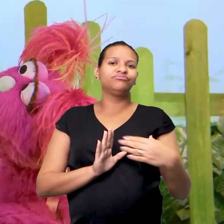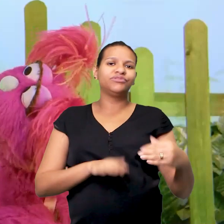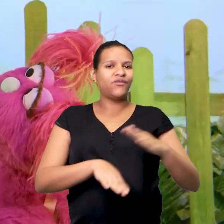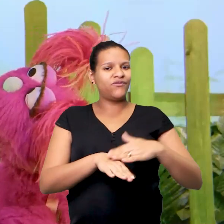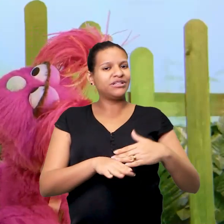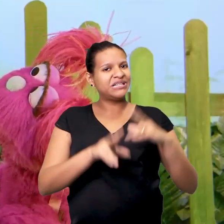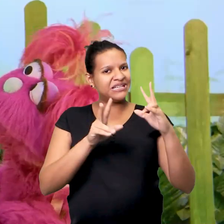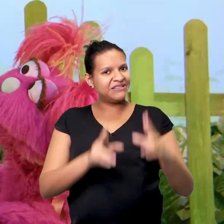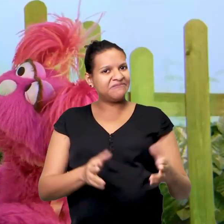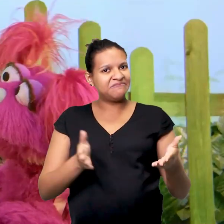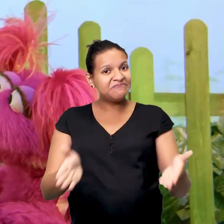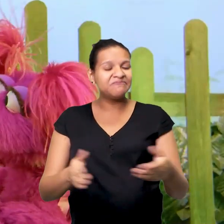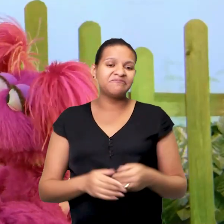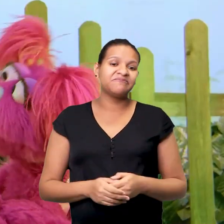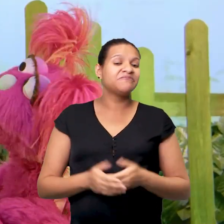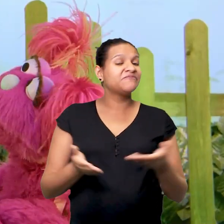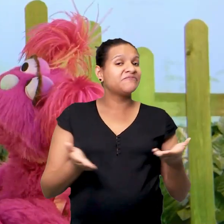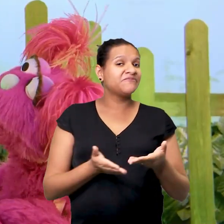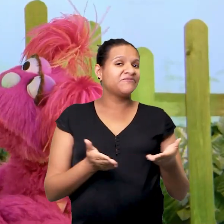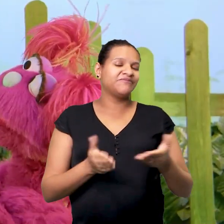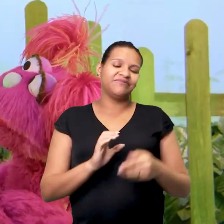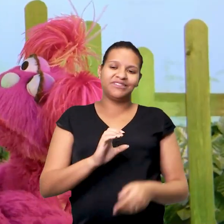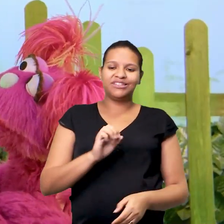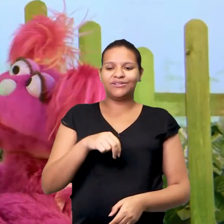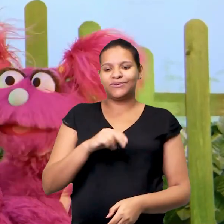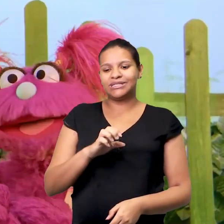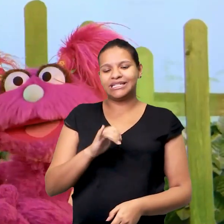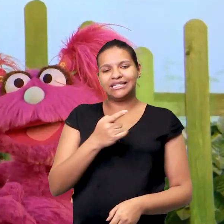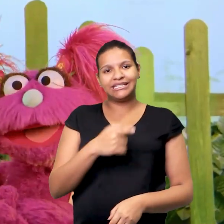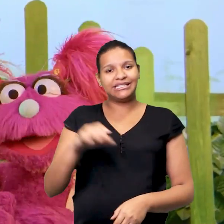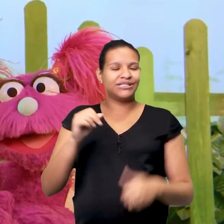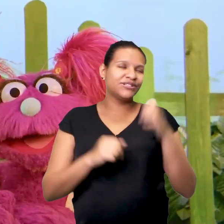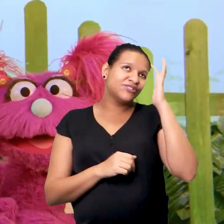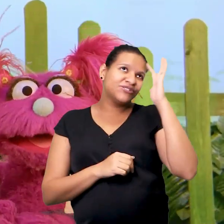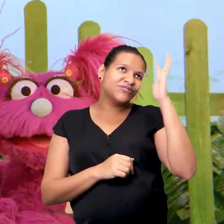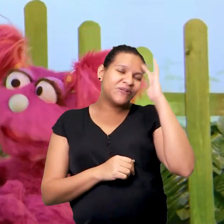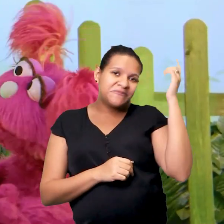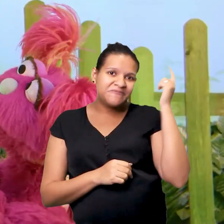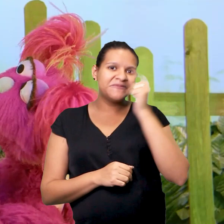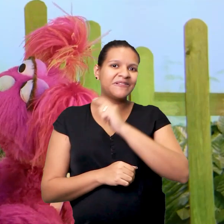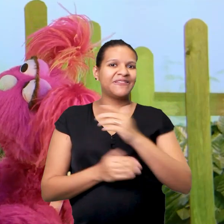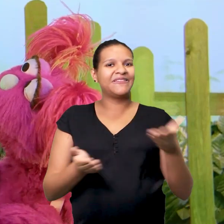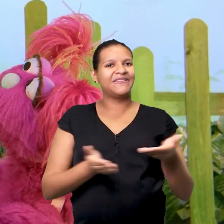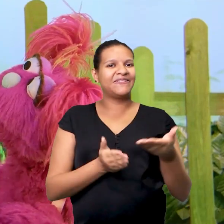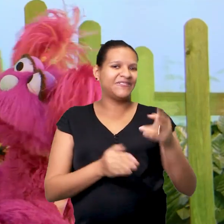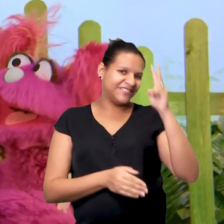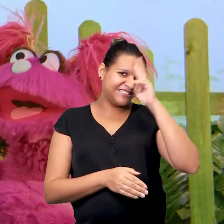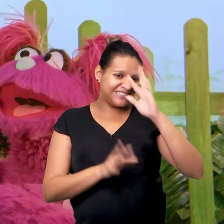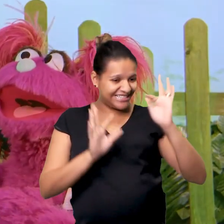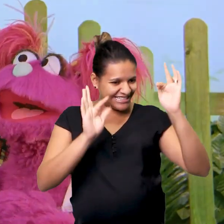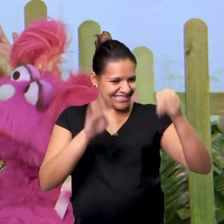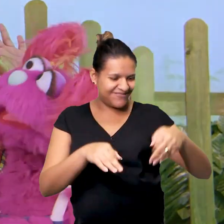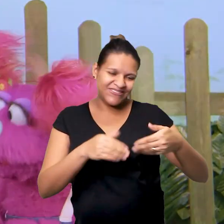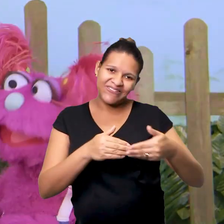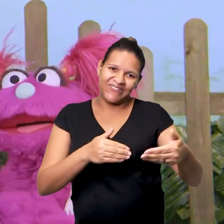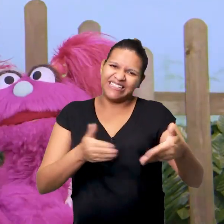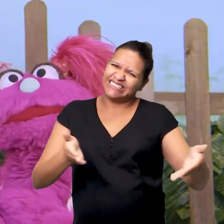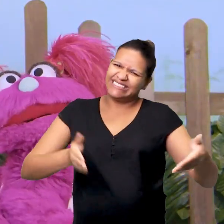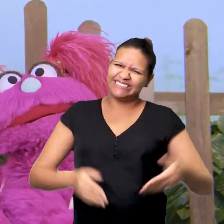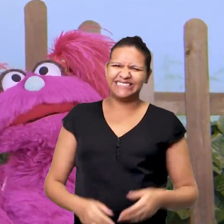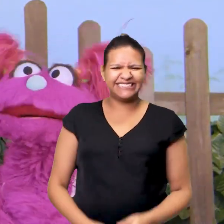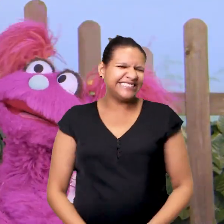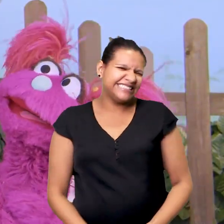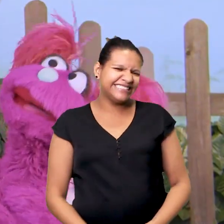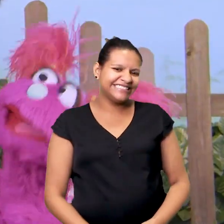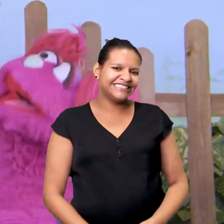Esse foi o sonho que a Conceição plantou. E a história de hoje, enfim, terminou! A luz verde se